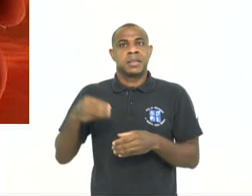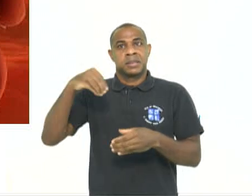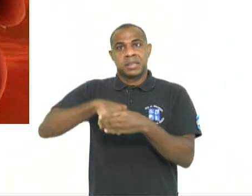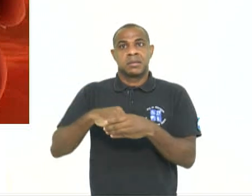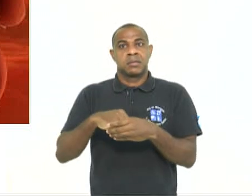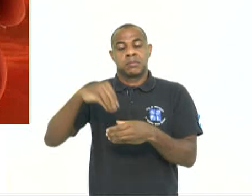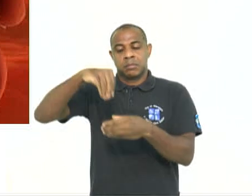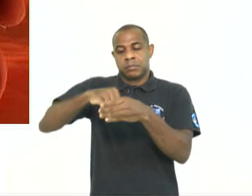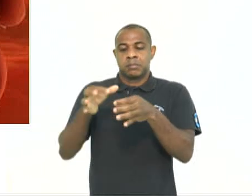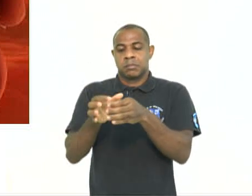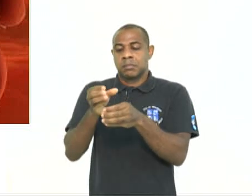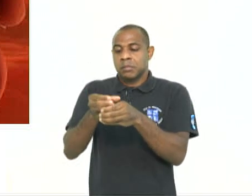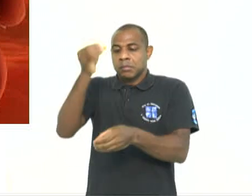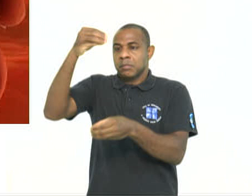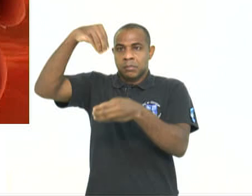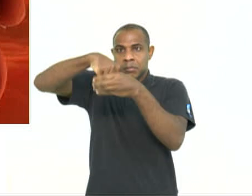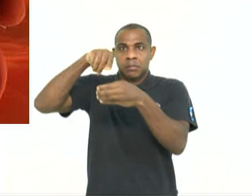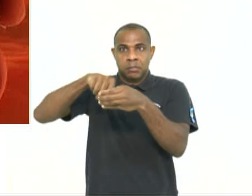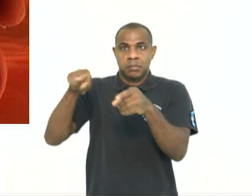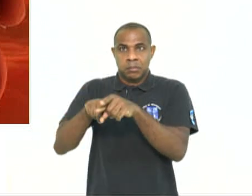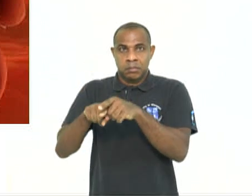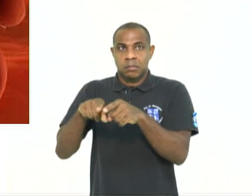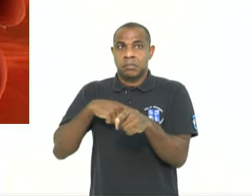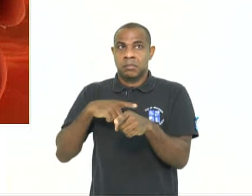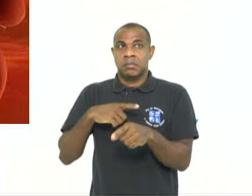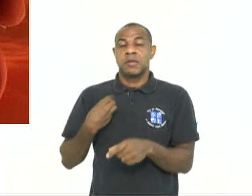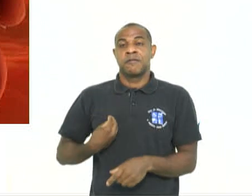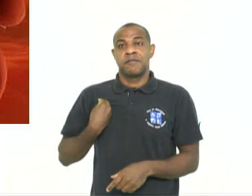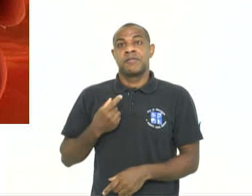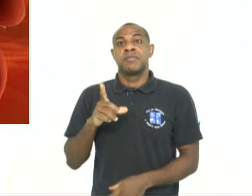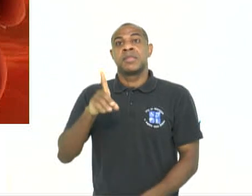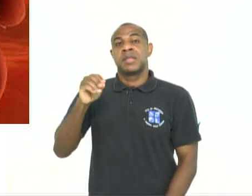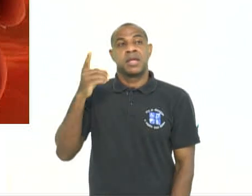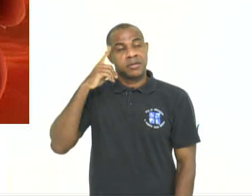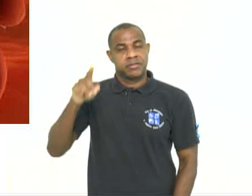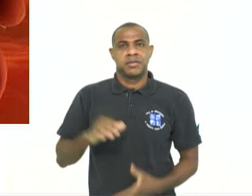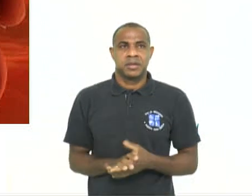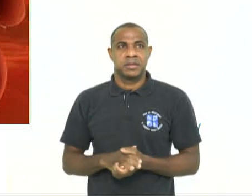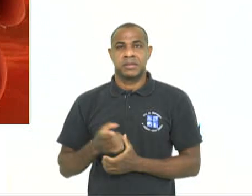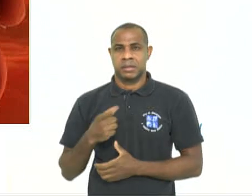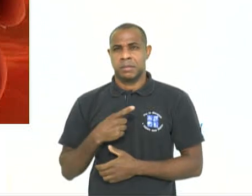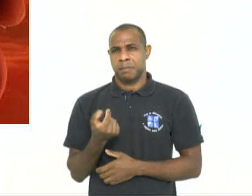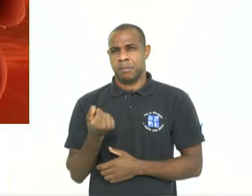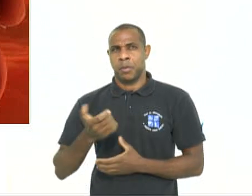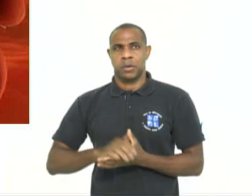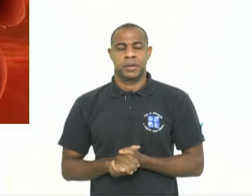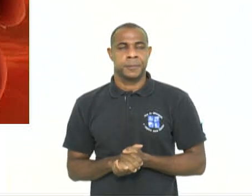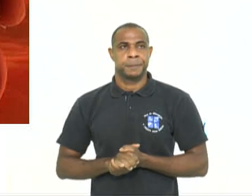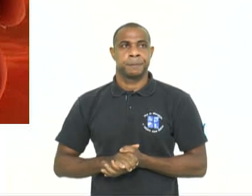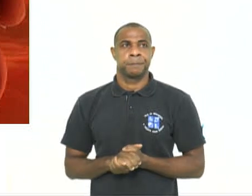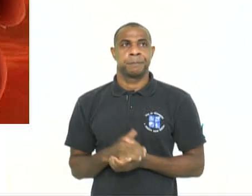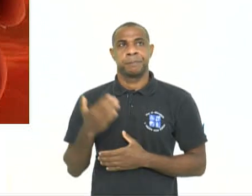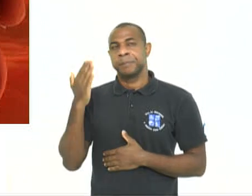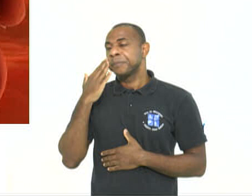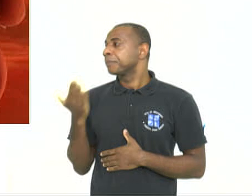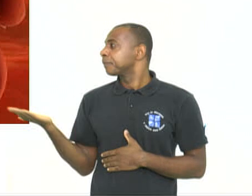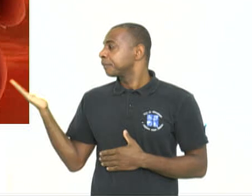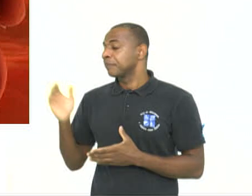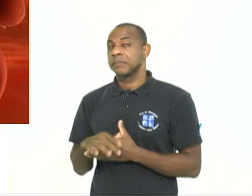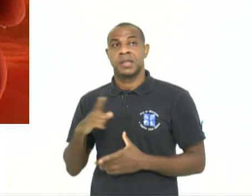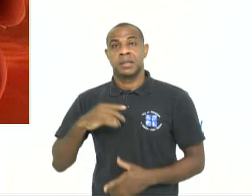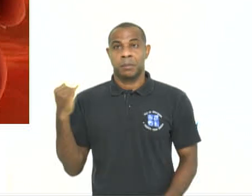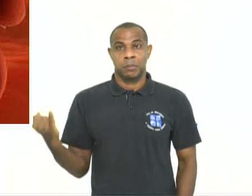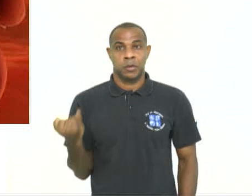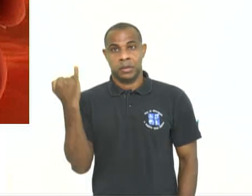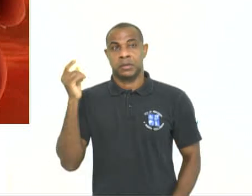e lançadas no sangue, na qual elas vivem por cerca de 10 dias, uma quantidade bem pequenininha, como nós vimos naquelas proporções anteriormente. Possui